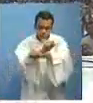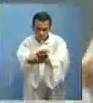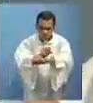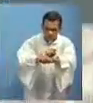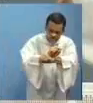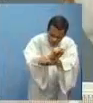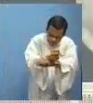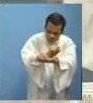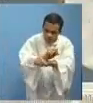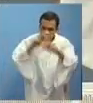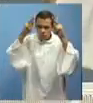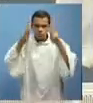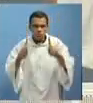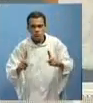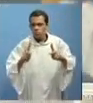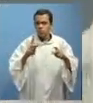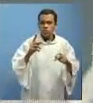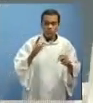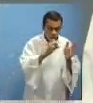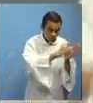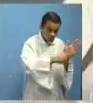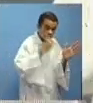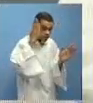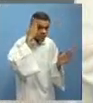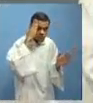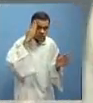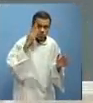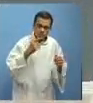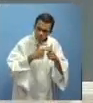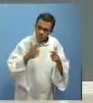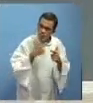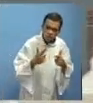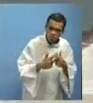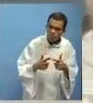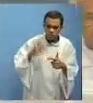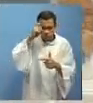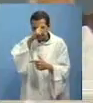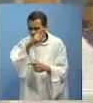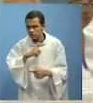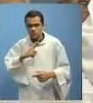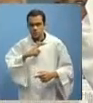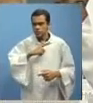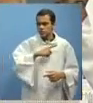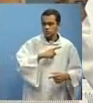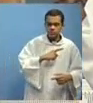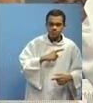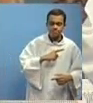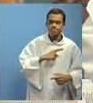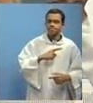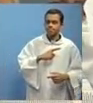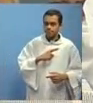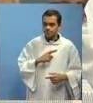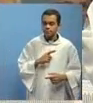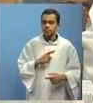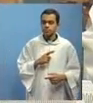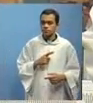do povo josé sabia de cor e decorada a história do egito porque ele chamava se josé porque